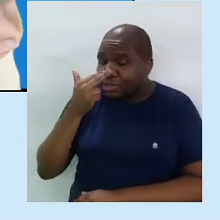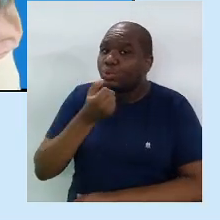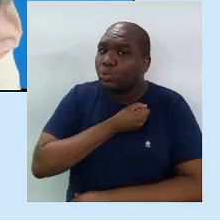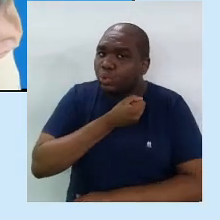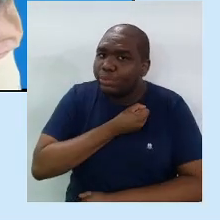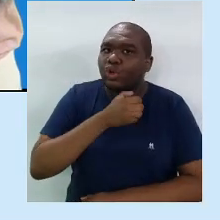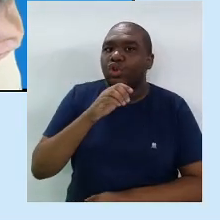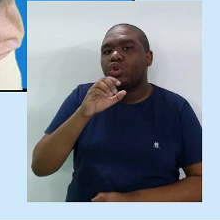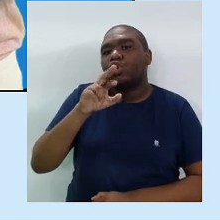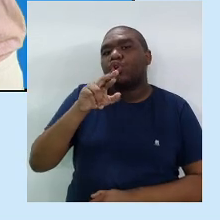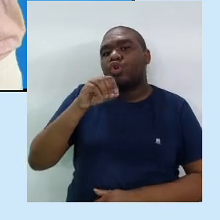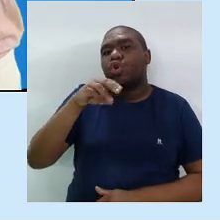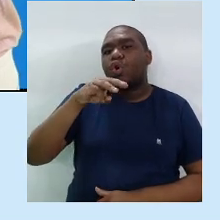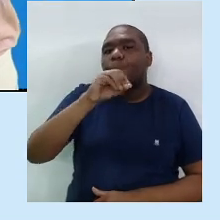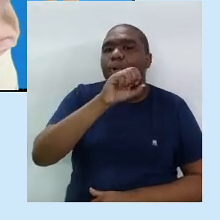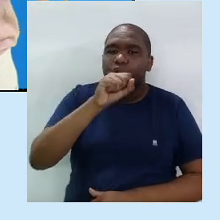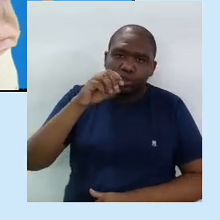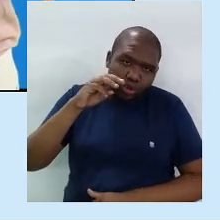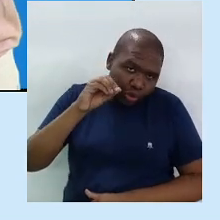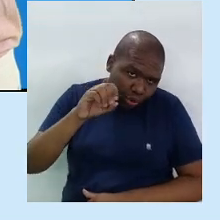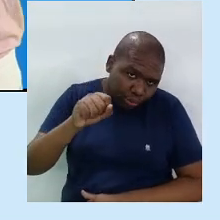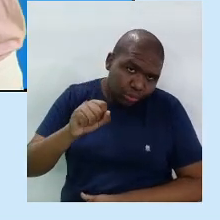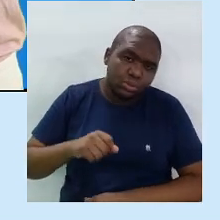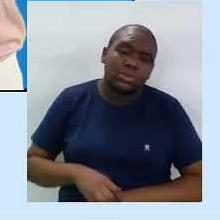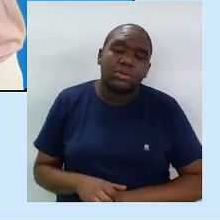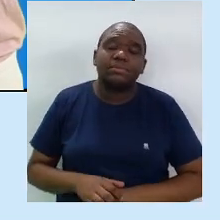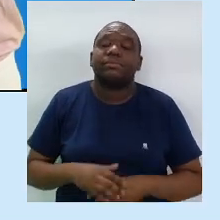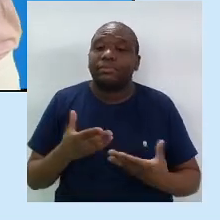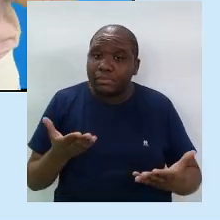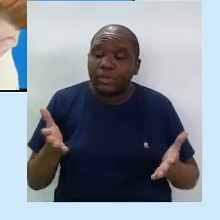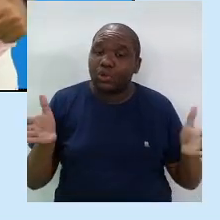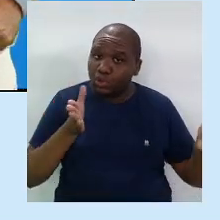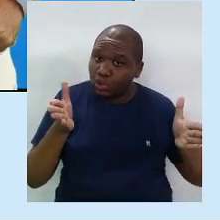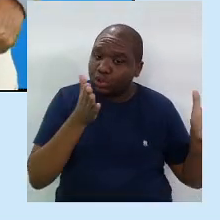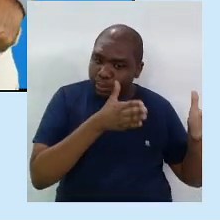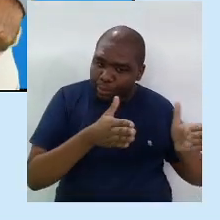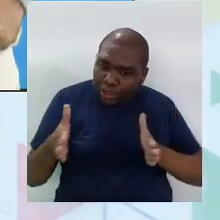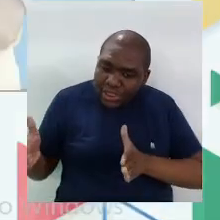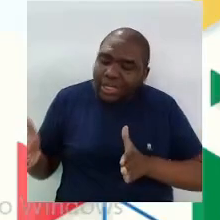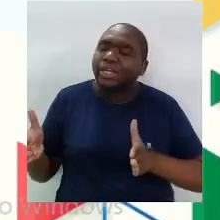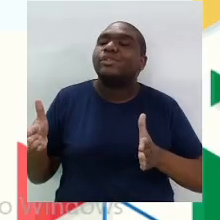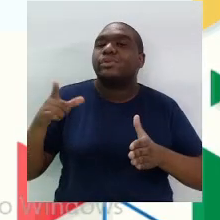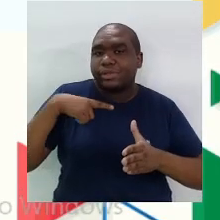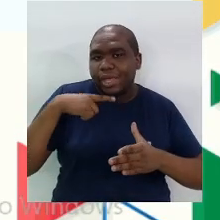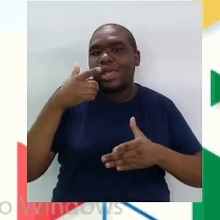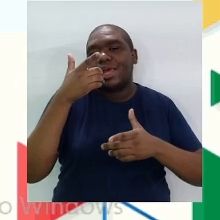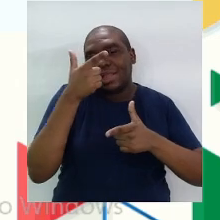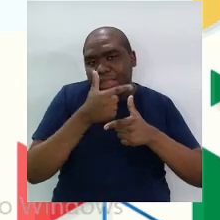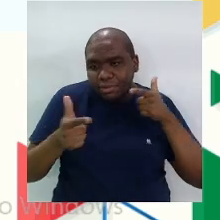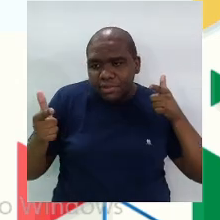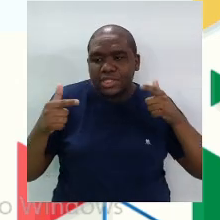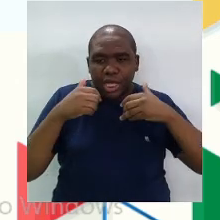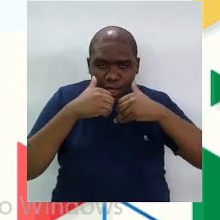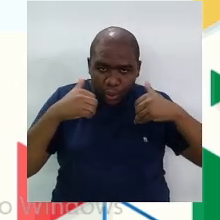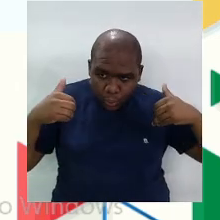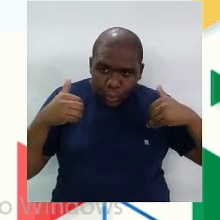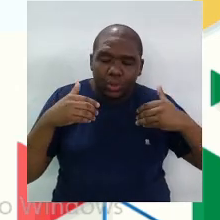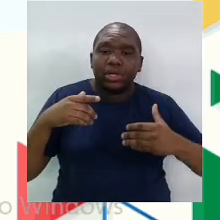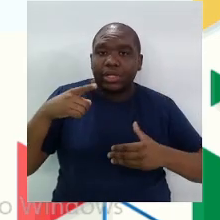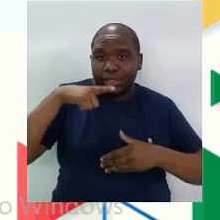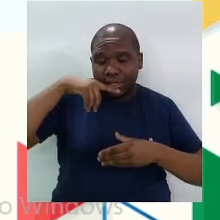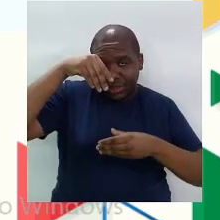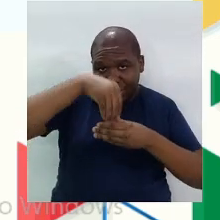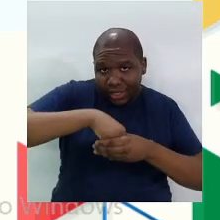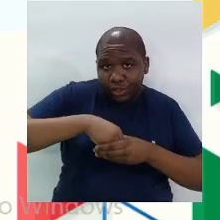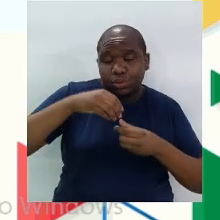de cromossomos. Então, meiose e mitose são 2 processos de divisões que a célula tem que